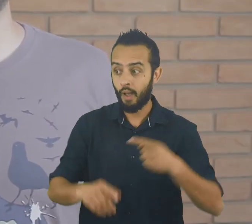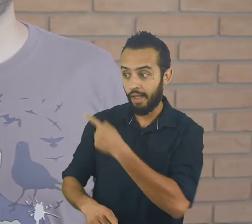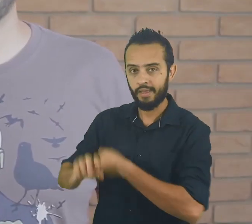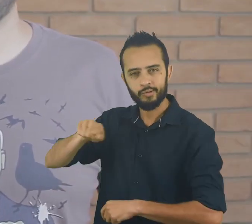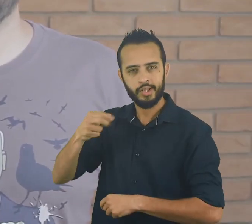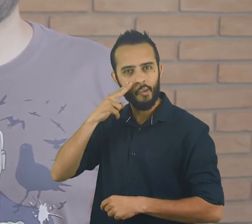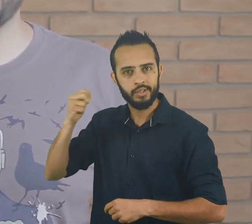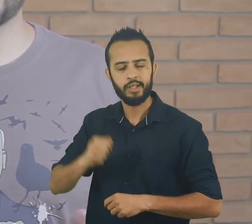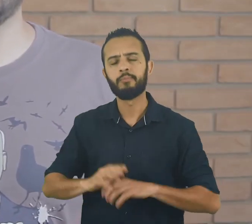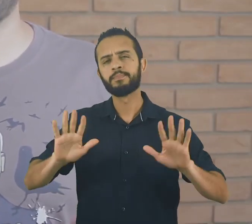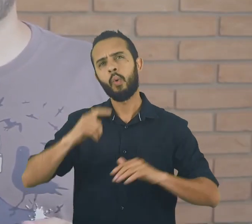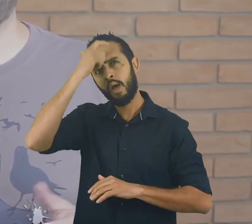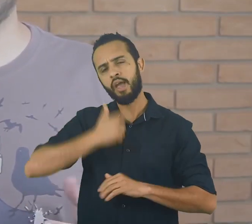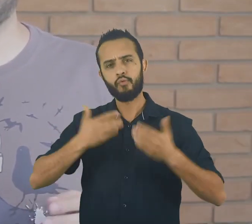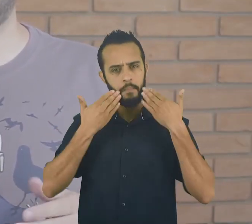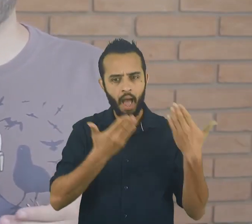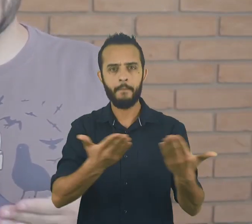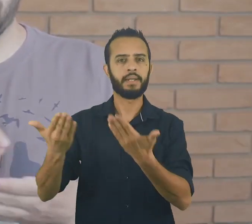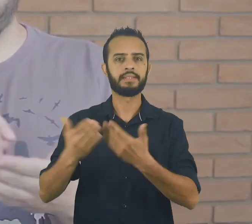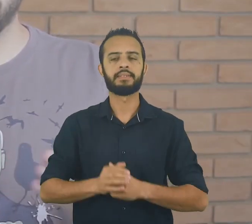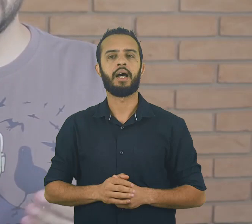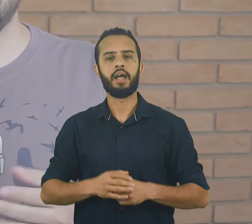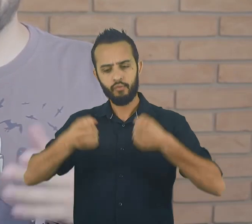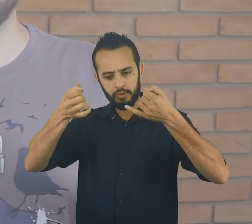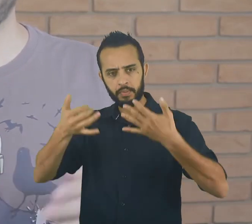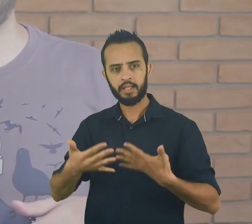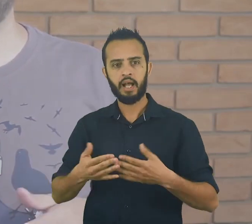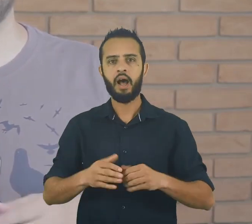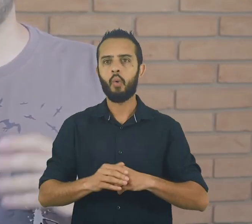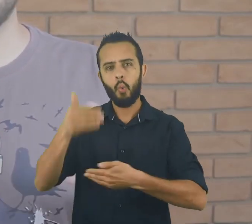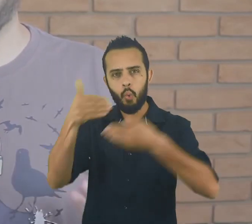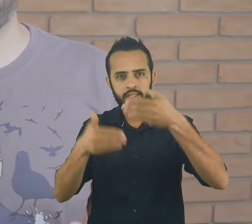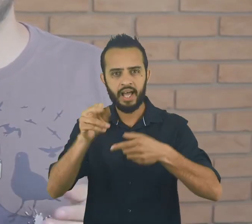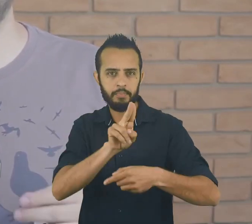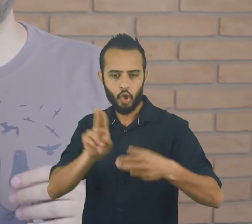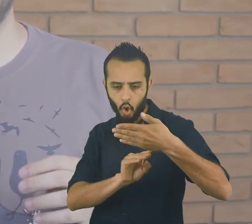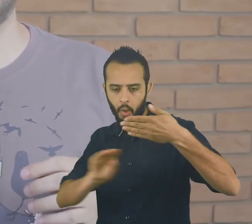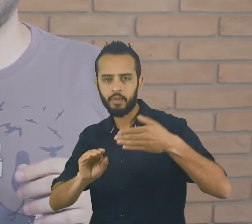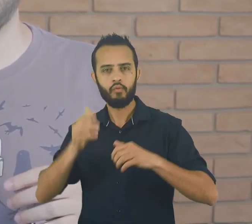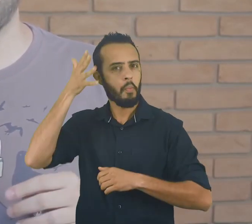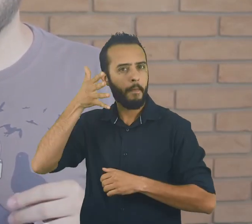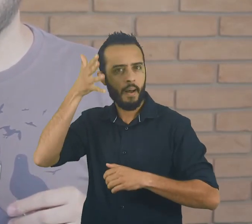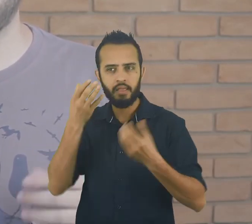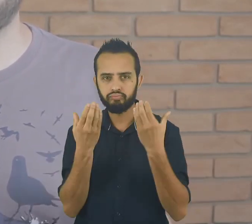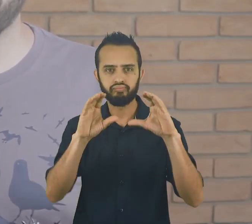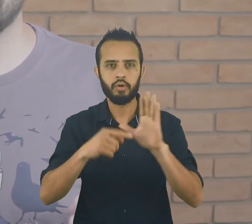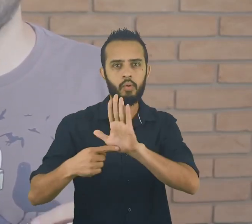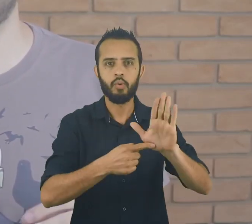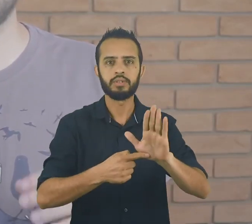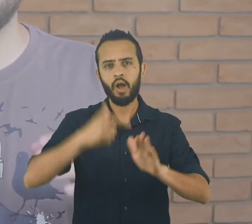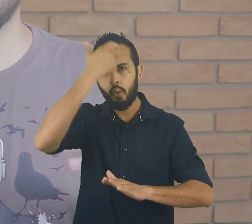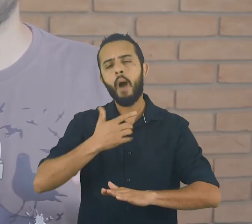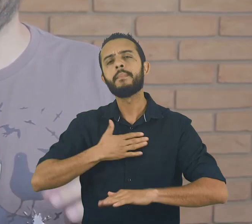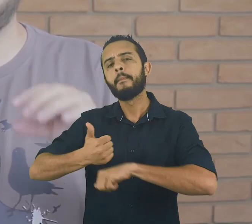Oi, eu sou o Daniel e normalmente quando eu vou me apresentar, eu vou colocar assim debaixo de um slide ou no começo de uma palestra, alguma coisa, qual que é a minha